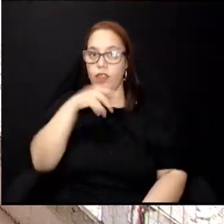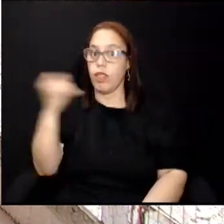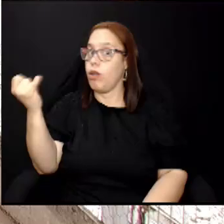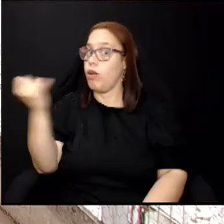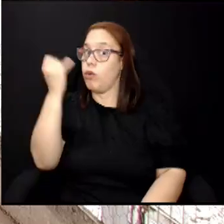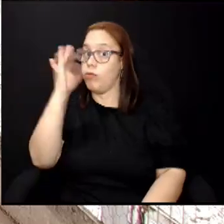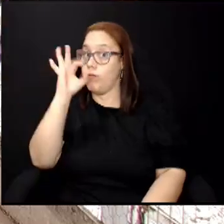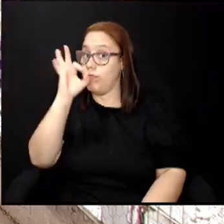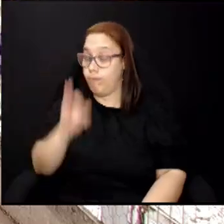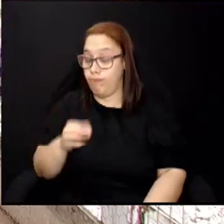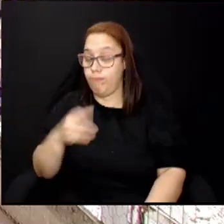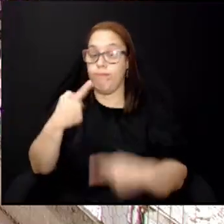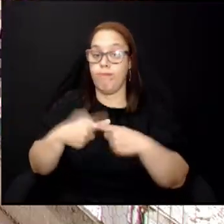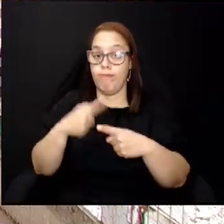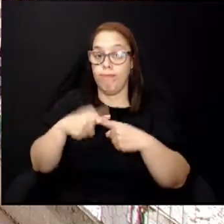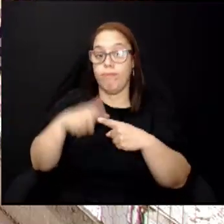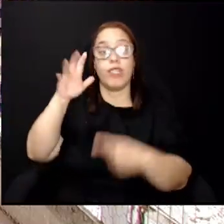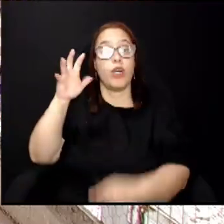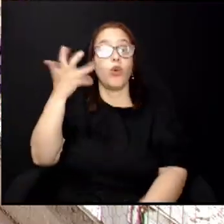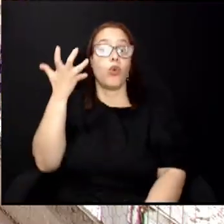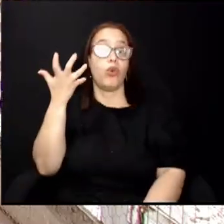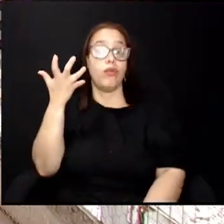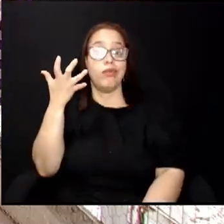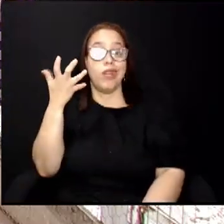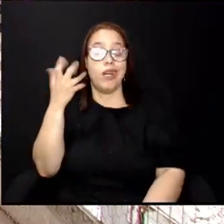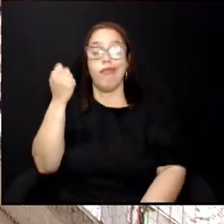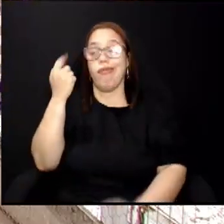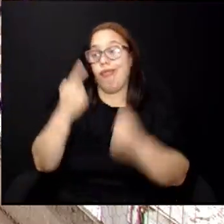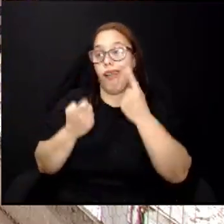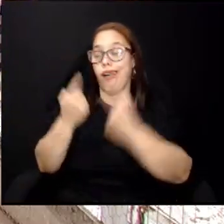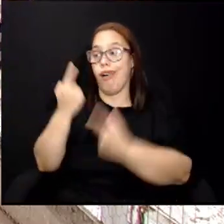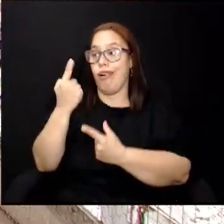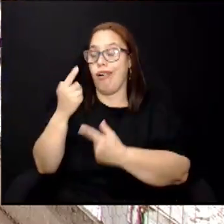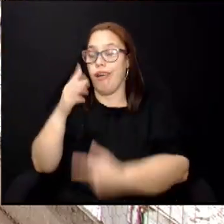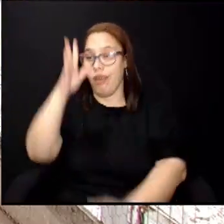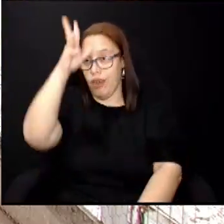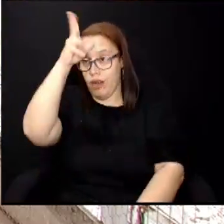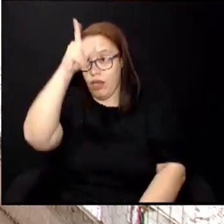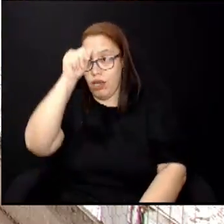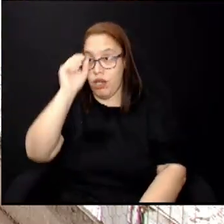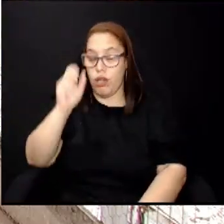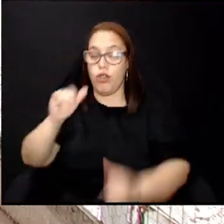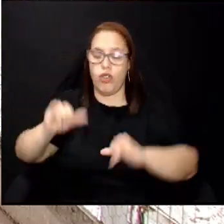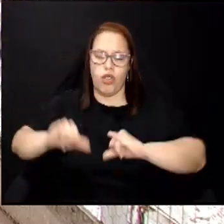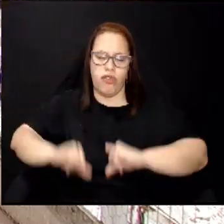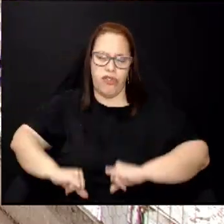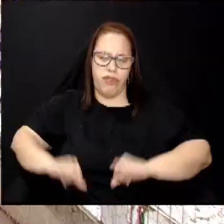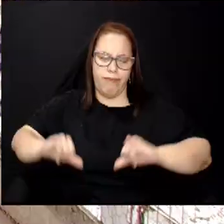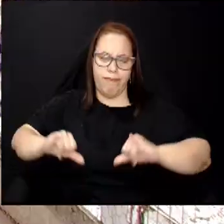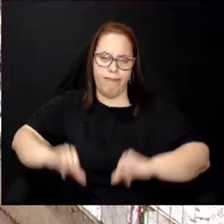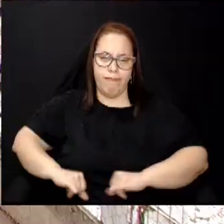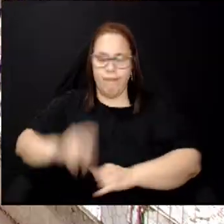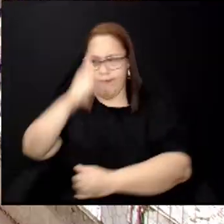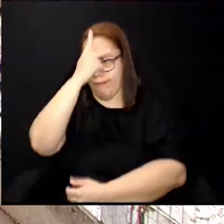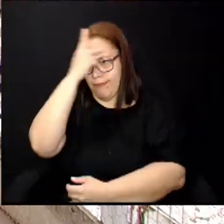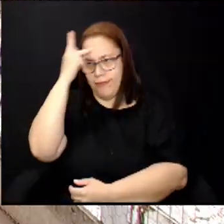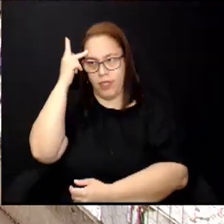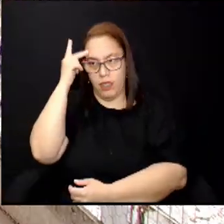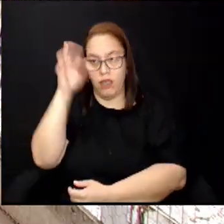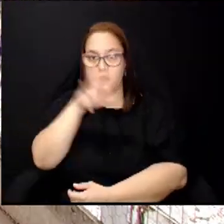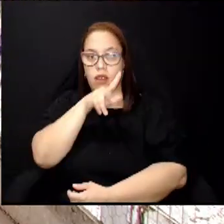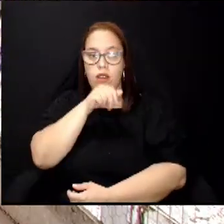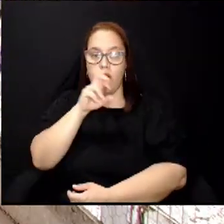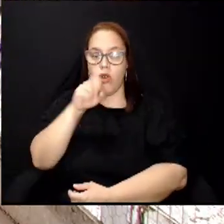o que acontecia, e acontece com algumas espécies, a galinha ela sofre muito disso. As pessoas, por ser um animal onívoro e